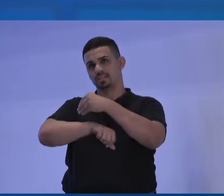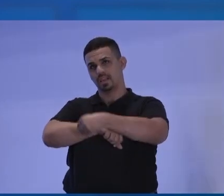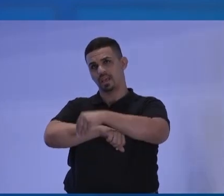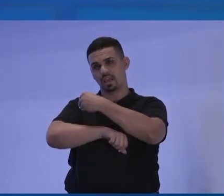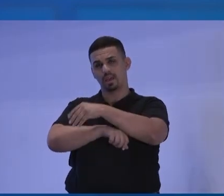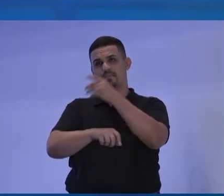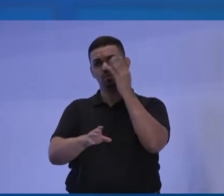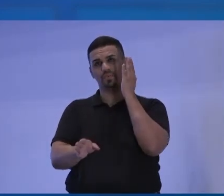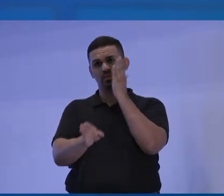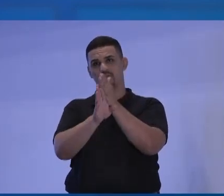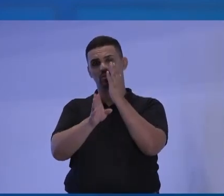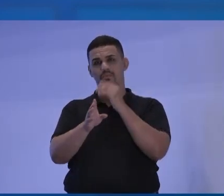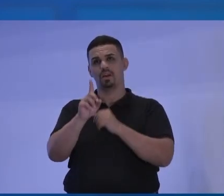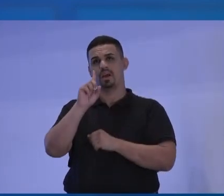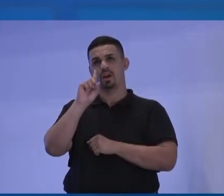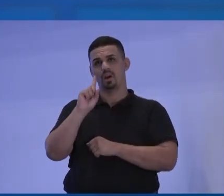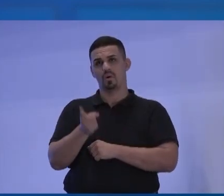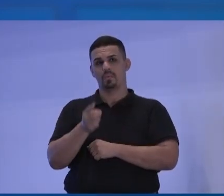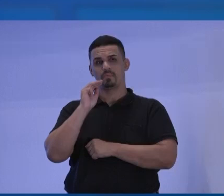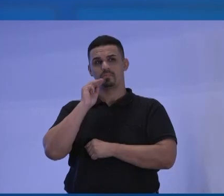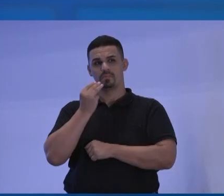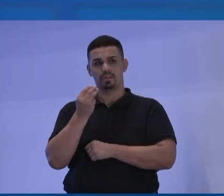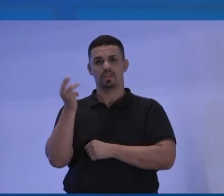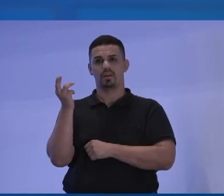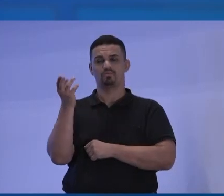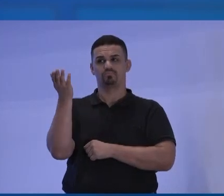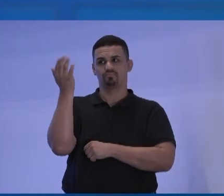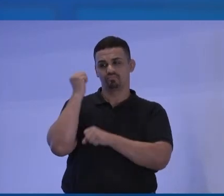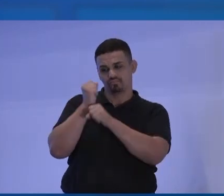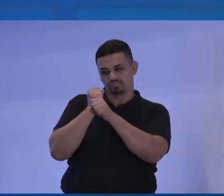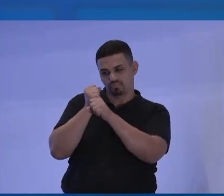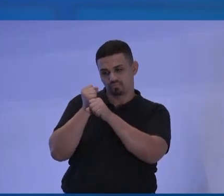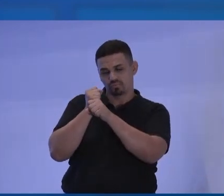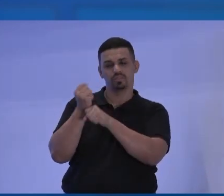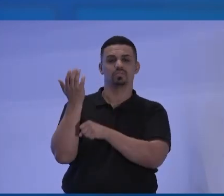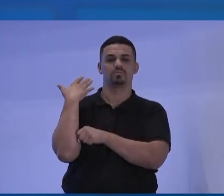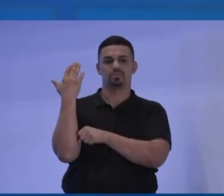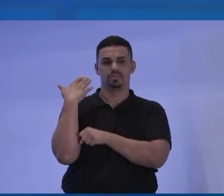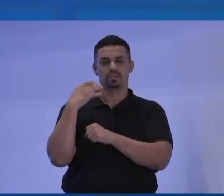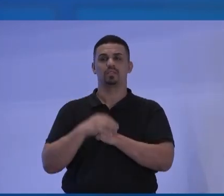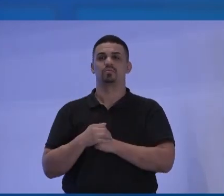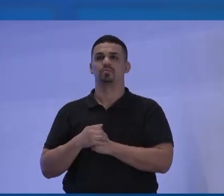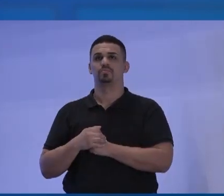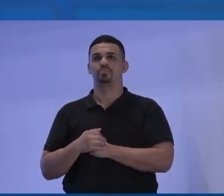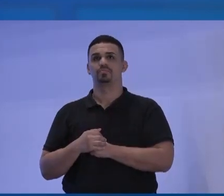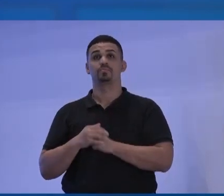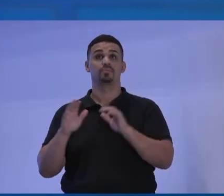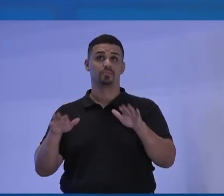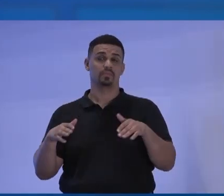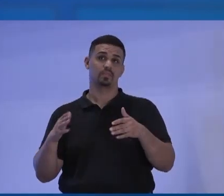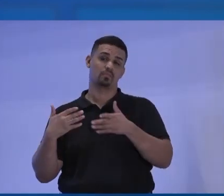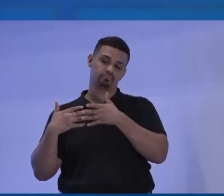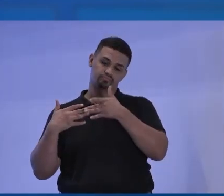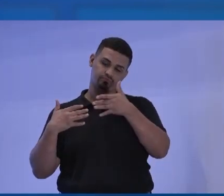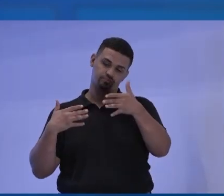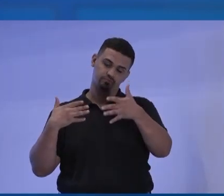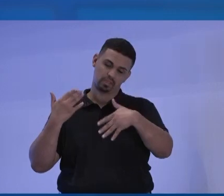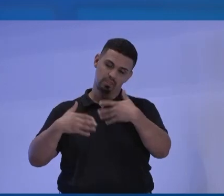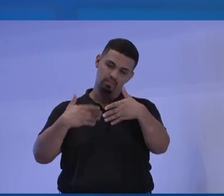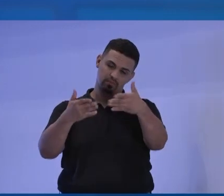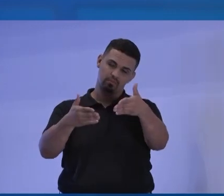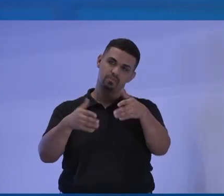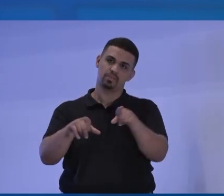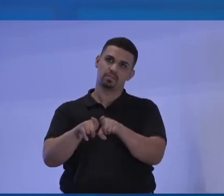há cerca de 1 milhão de anos. Então, nós temos aí uma evolução com uma distribuição, como a